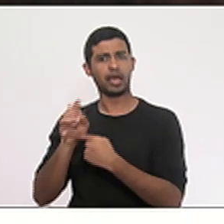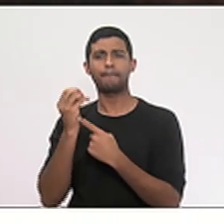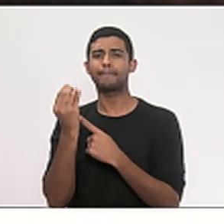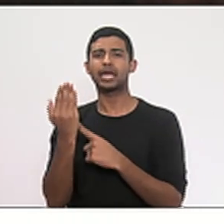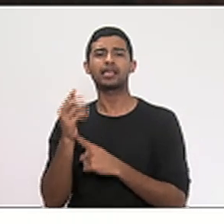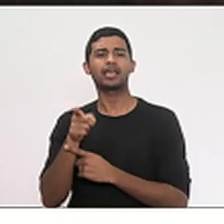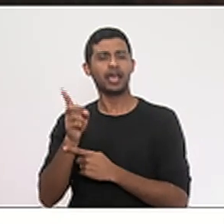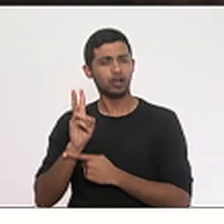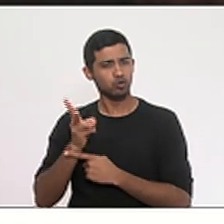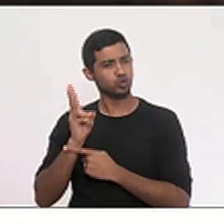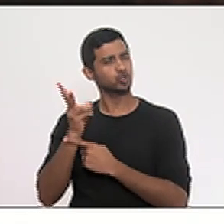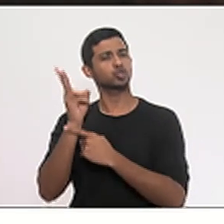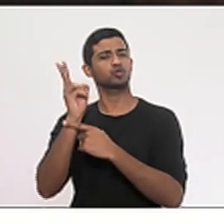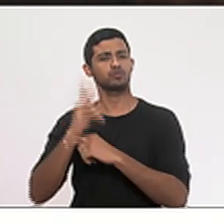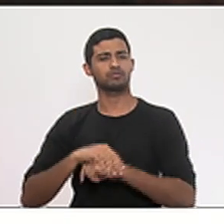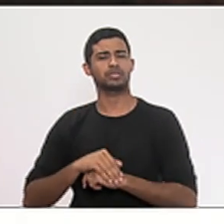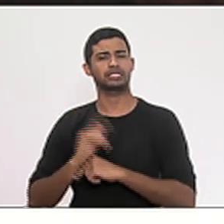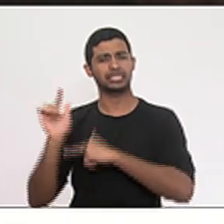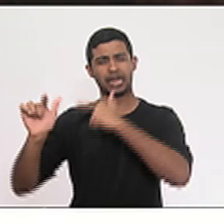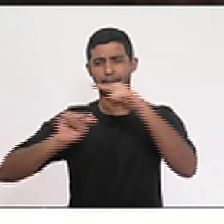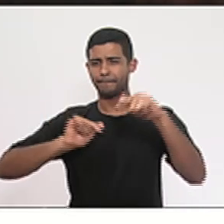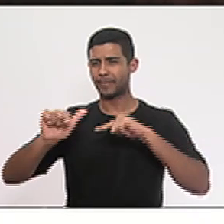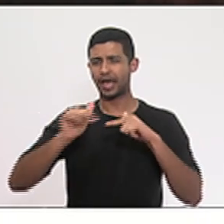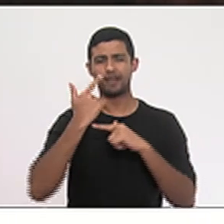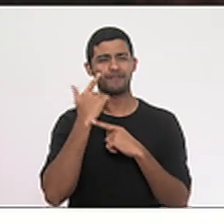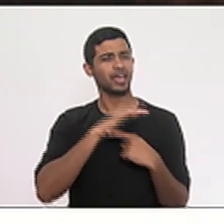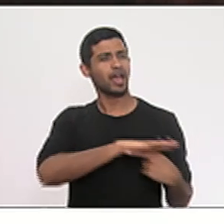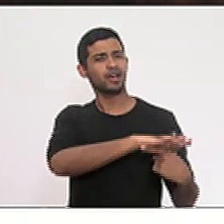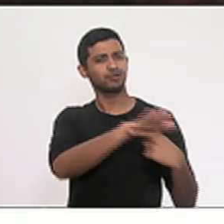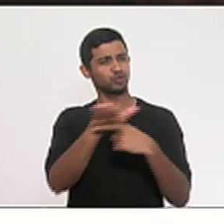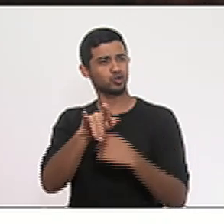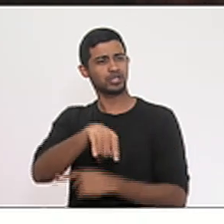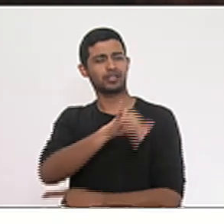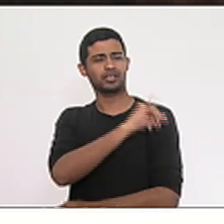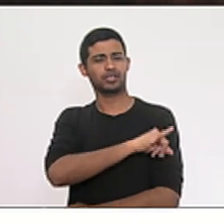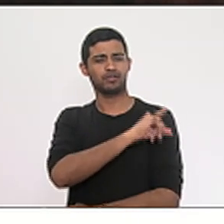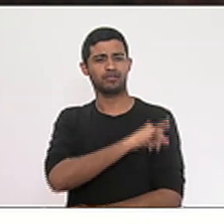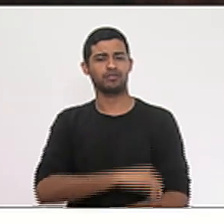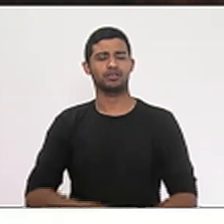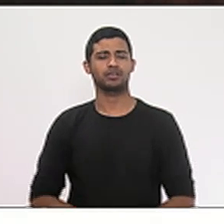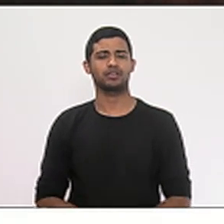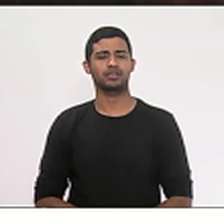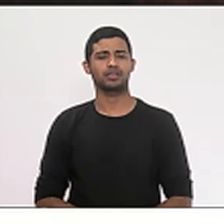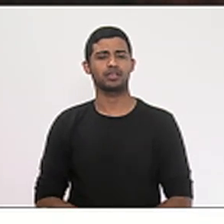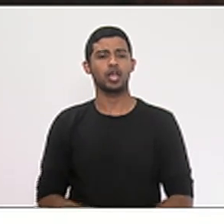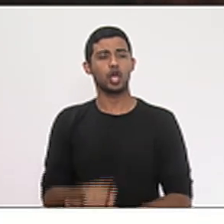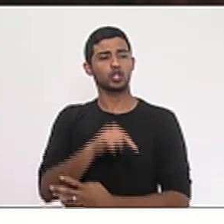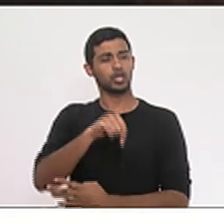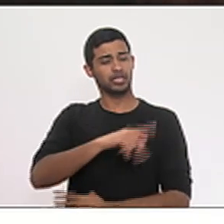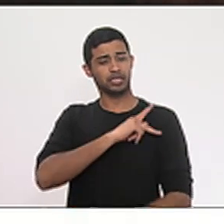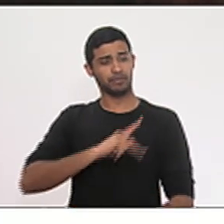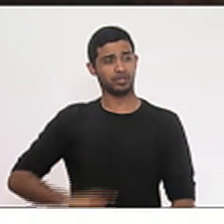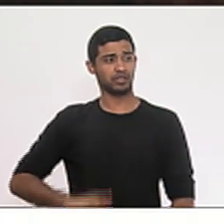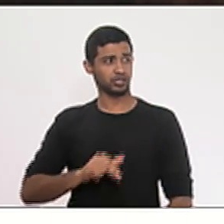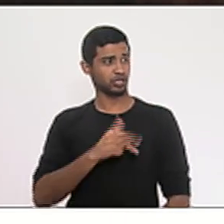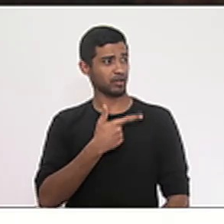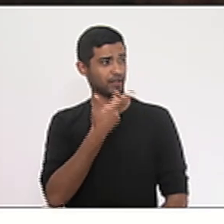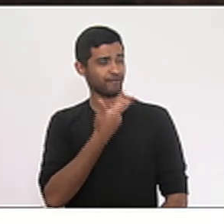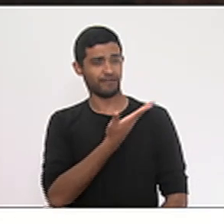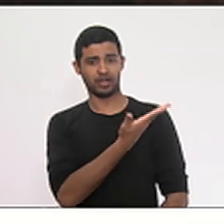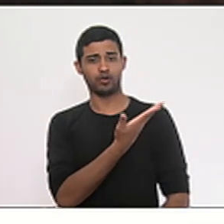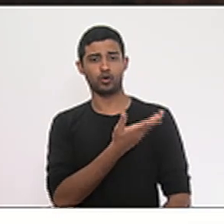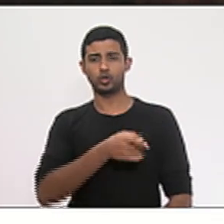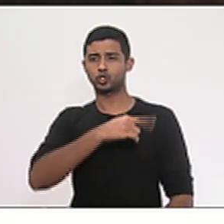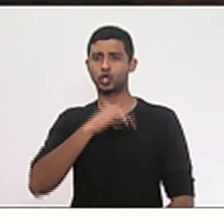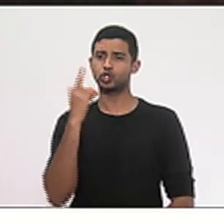empresa continue a sua operação, engrandecendo o nosso Estado e que a gente possa, como o presidente aqui falou, levar o que